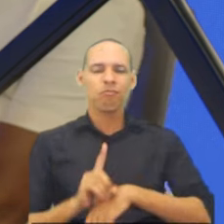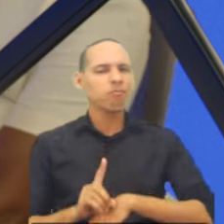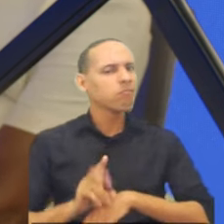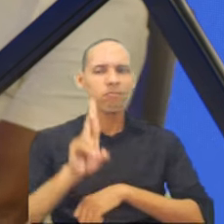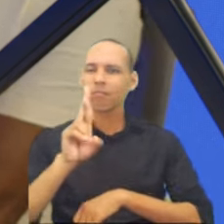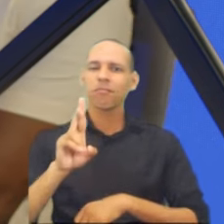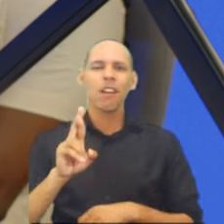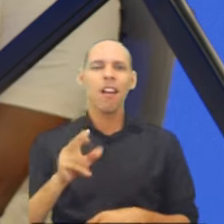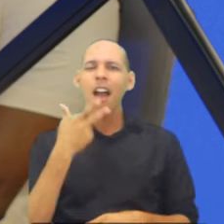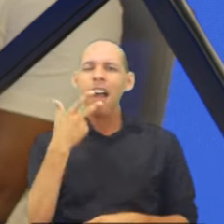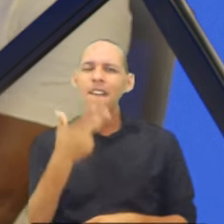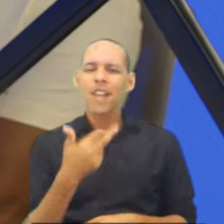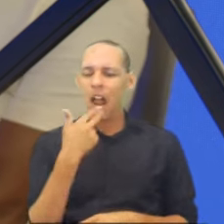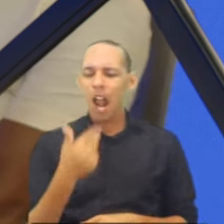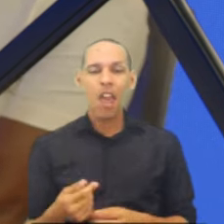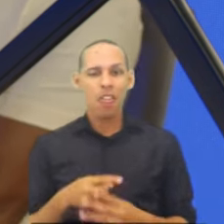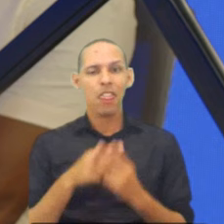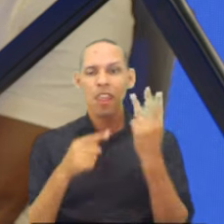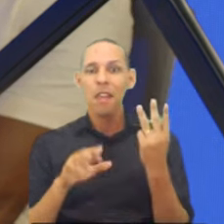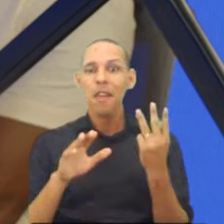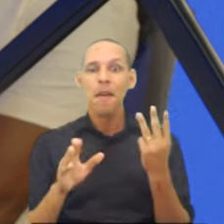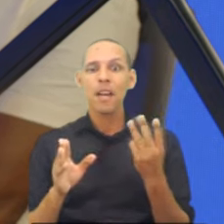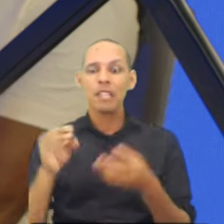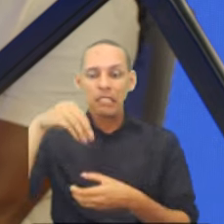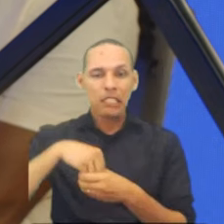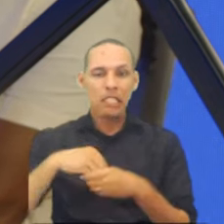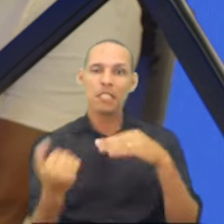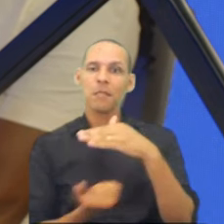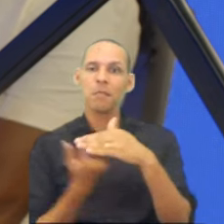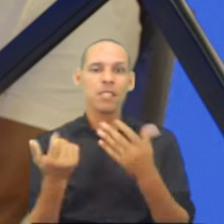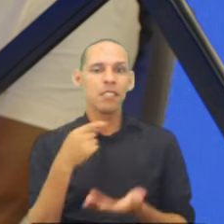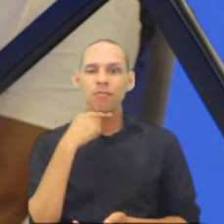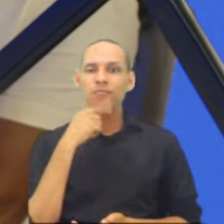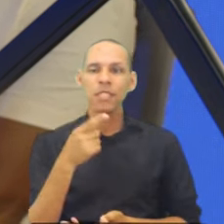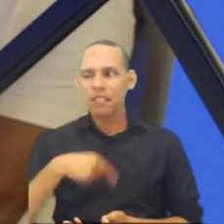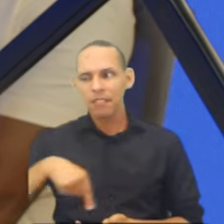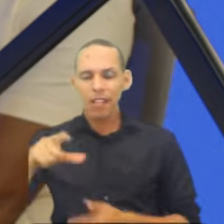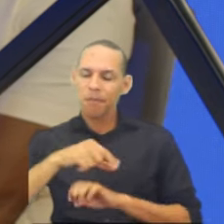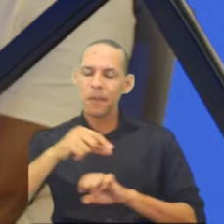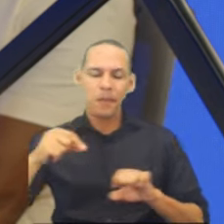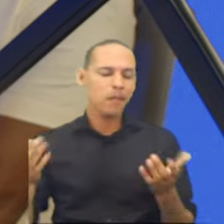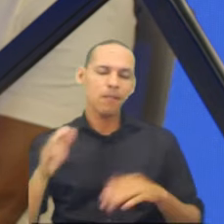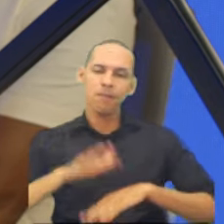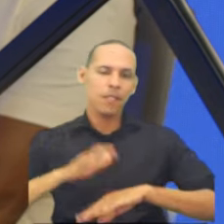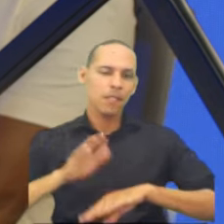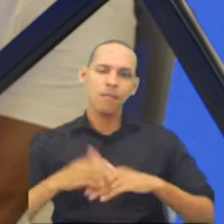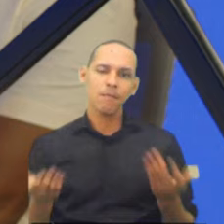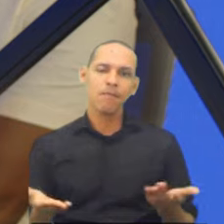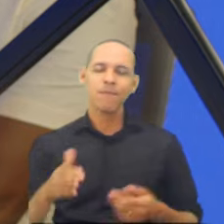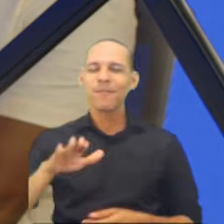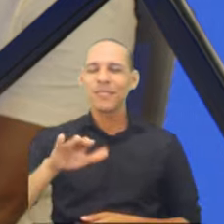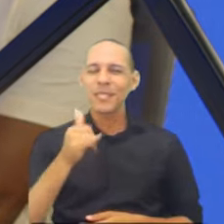doutorado que falam 13 idiomas que não acham espaço no ambiente corporativo e saem para empreender